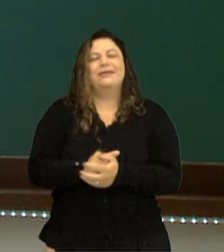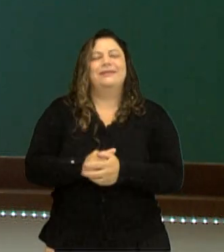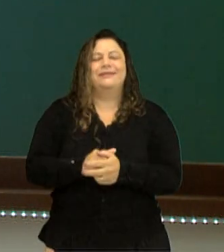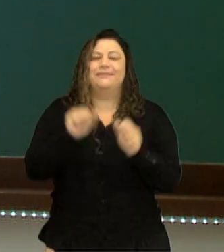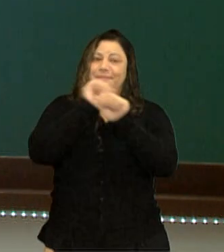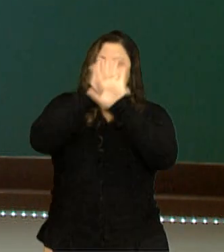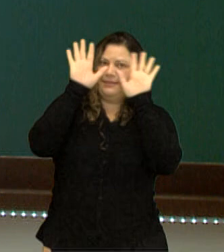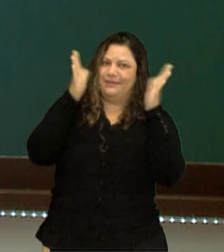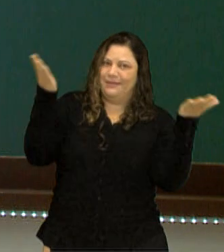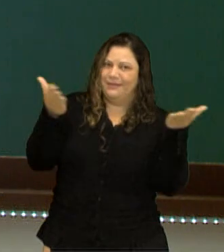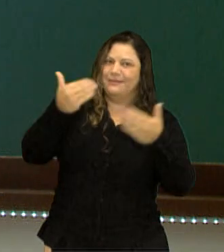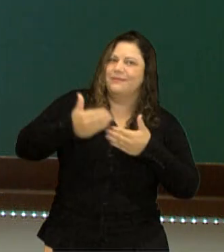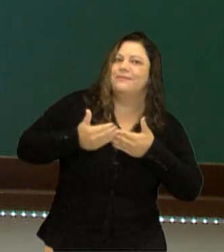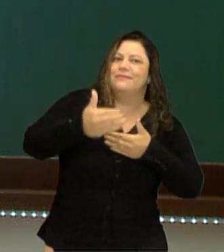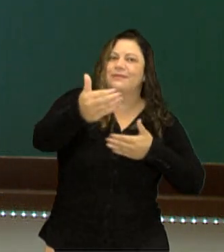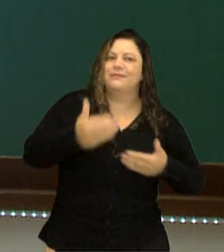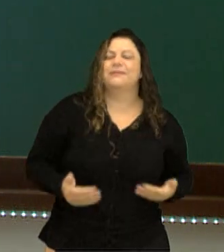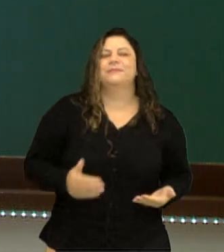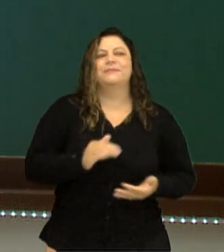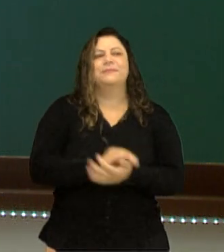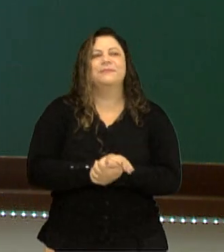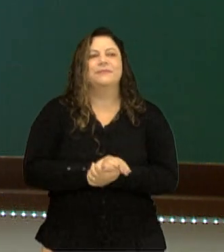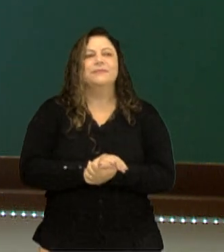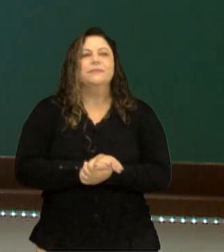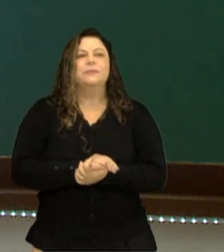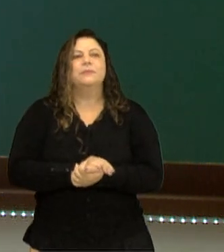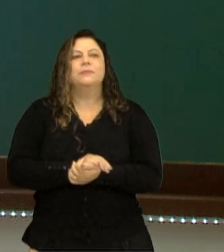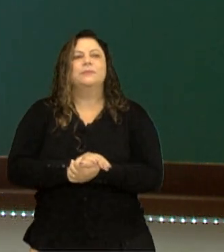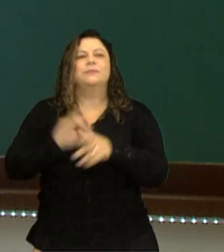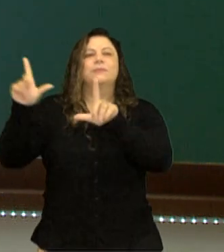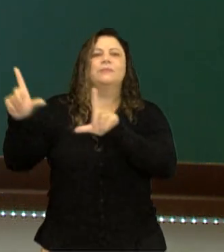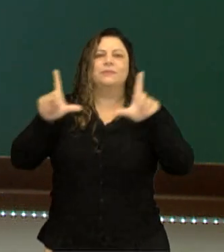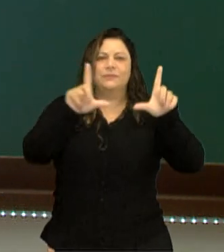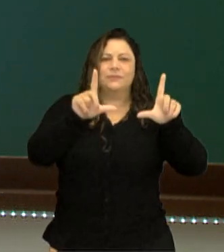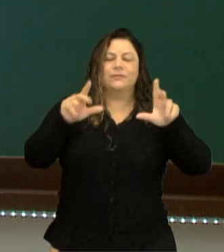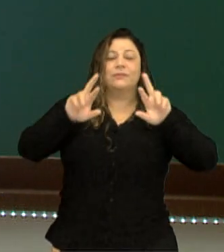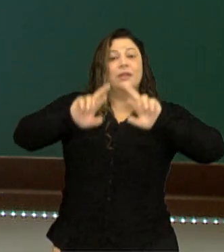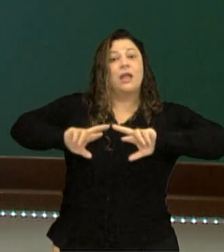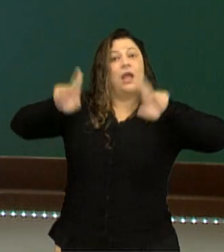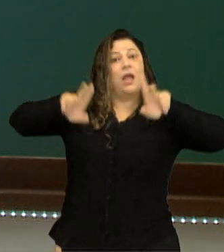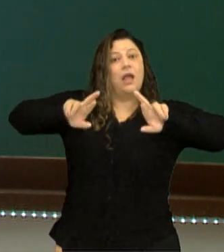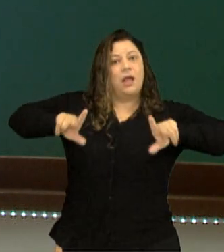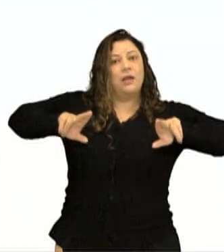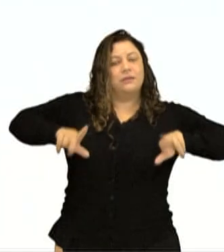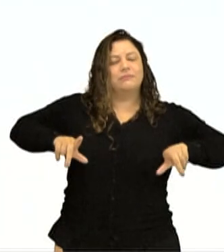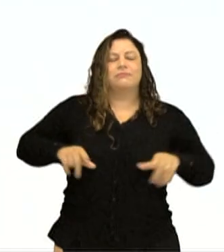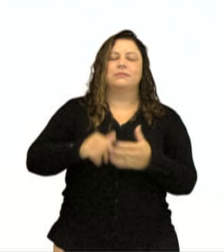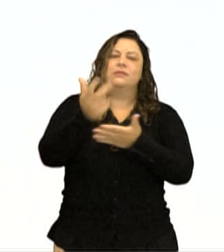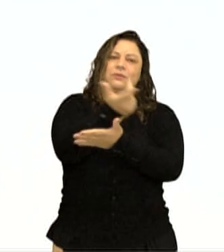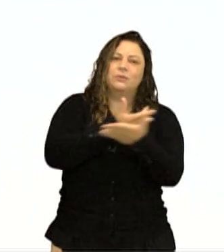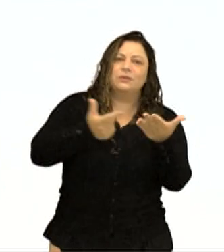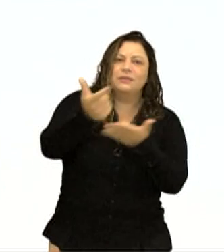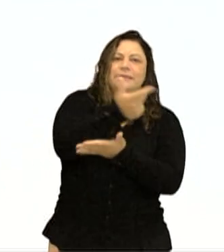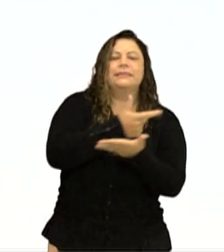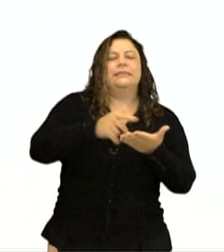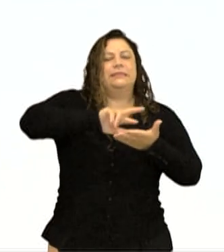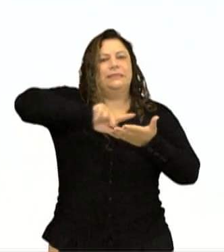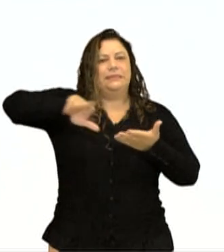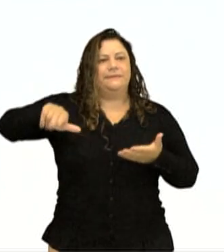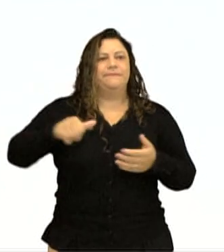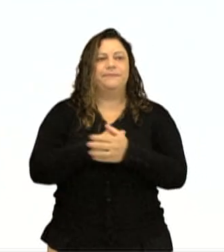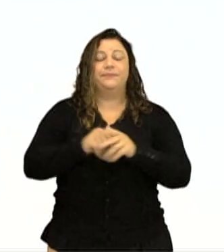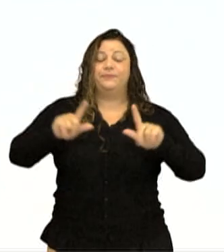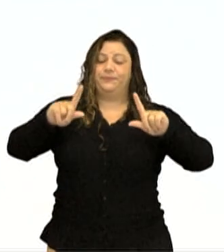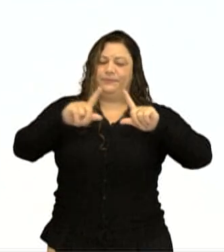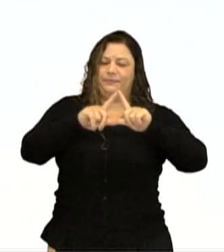Esclarecido, vamos à frente. Então, aqui, a diferença aqui, ó, tem os desenhos aqui. Vamos ver alguns desenhos. Ó.